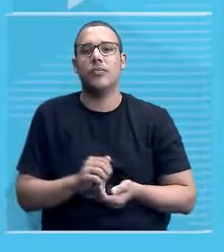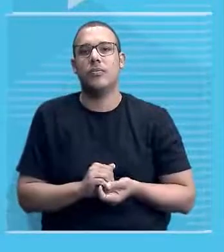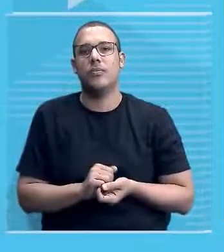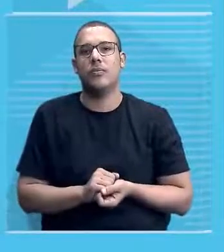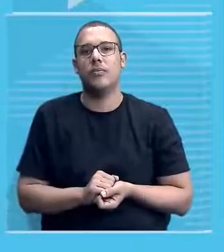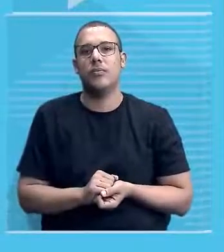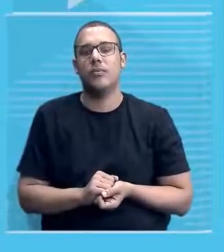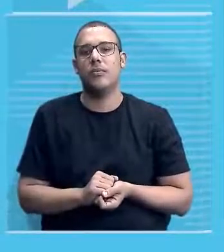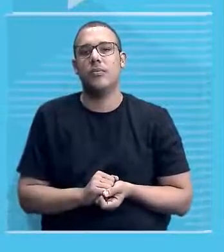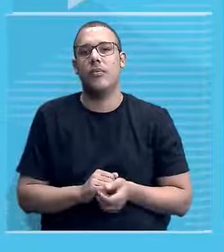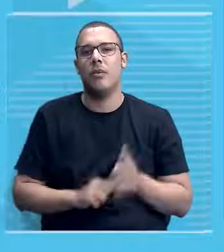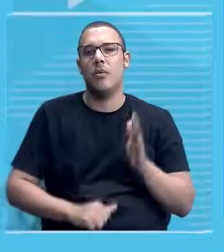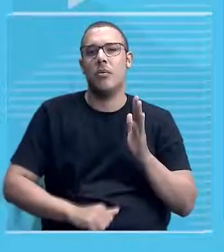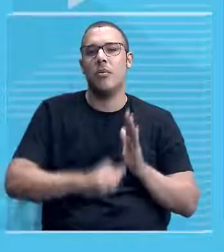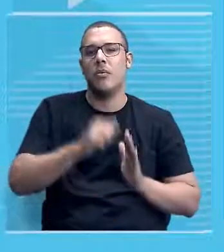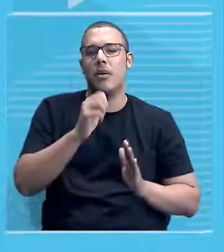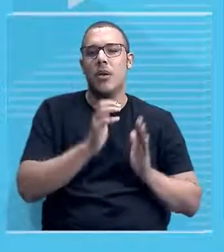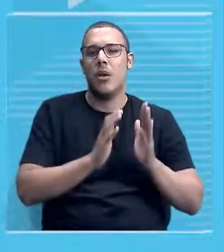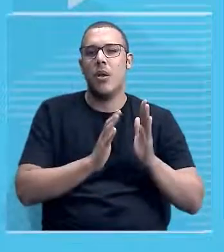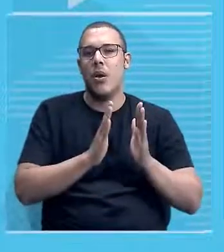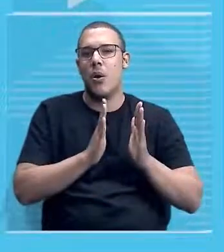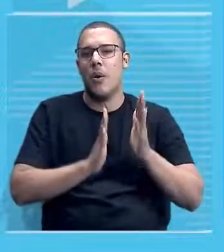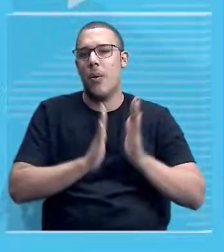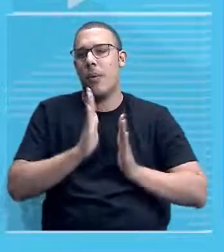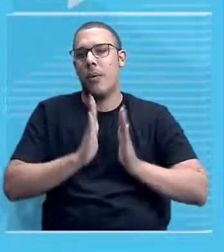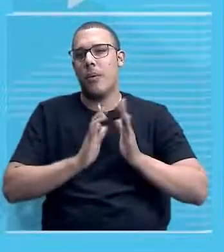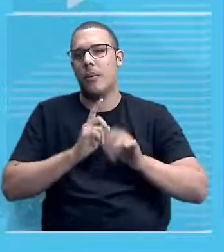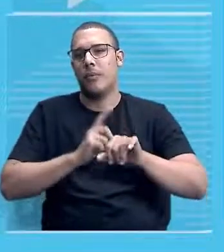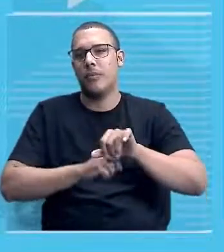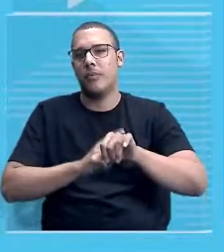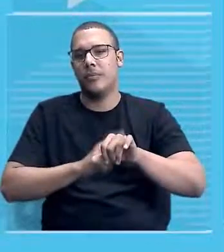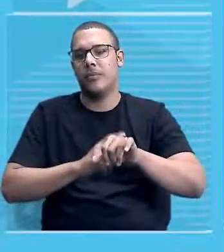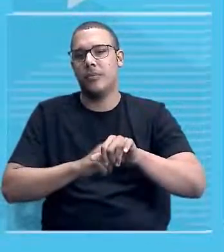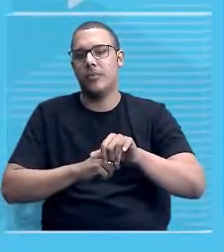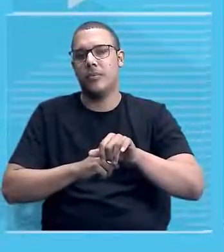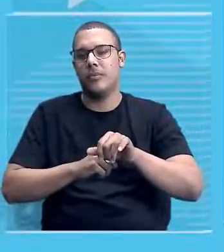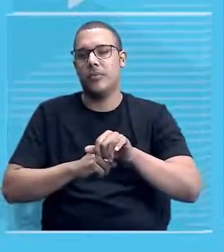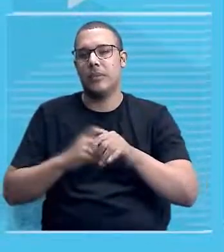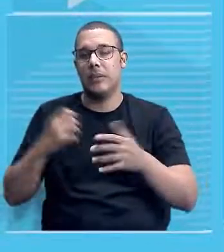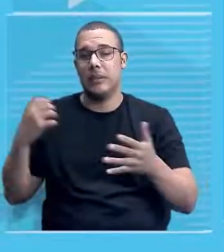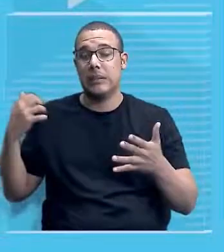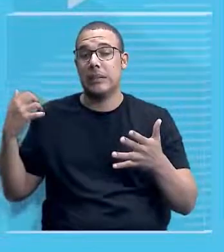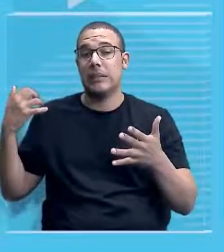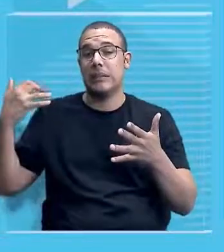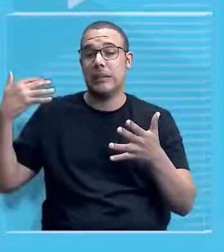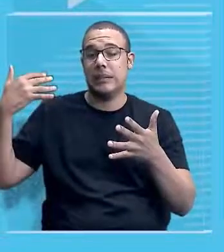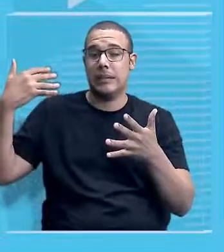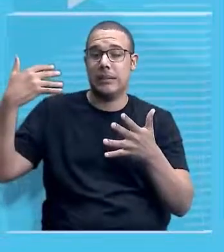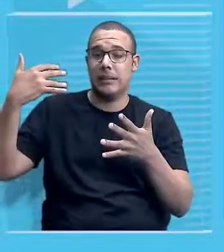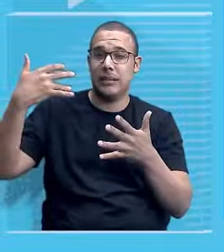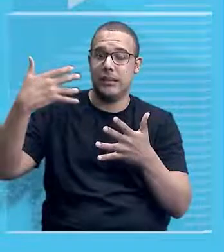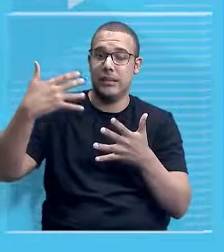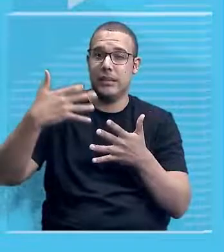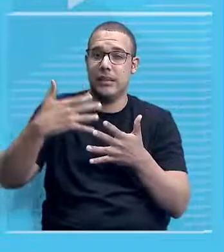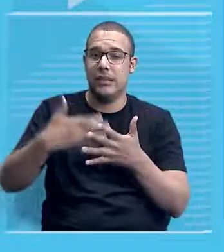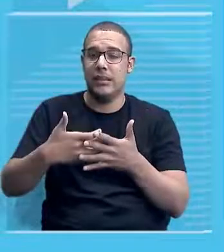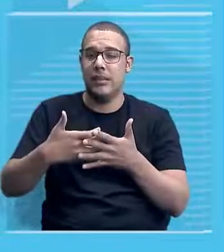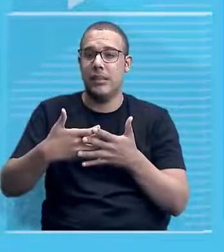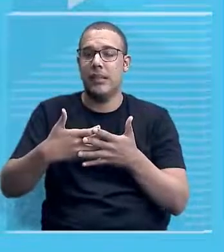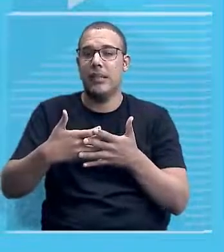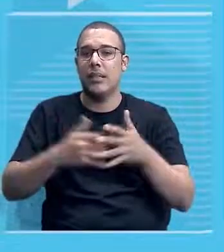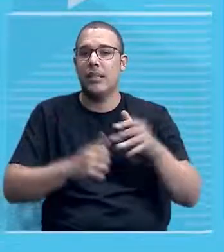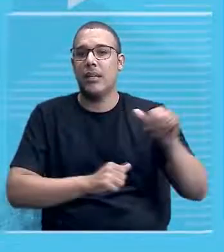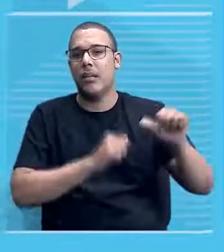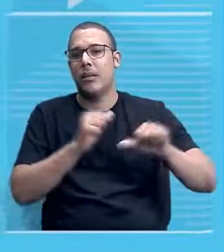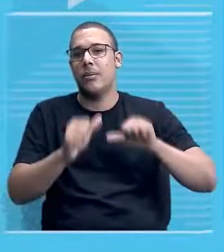foram os primeiros momentos né É desse longo doloroso processo de mudança